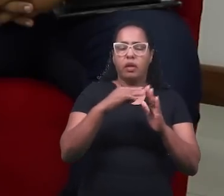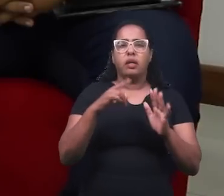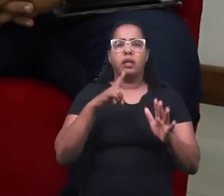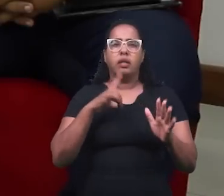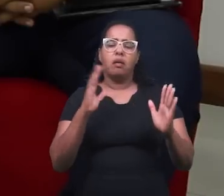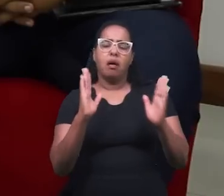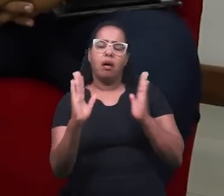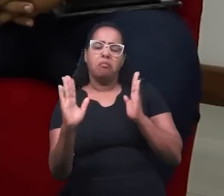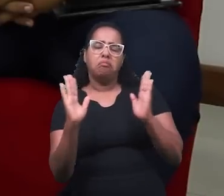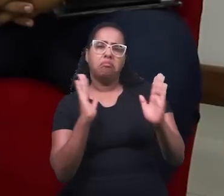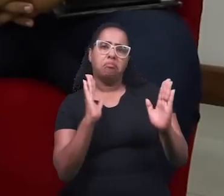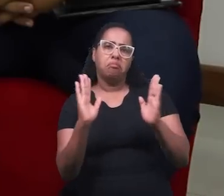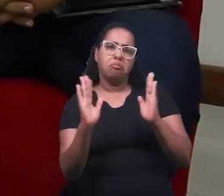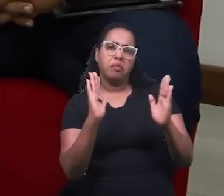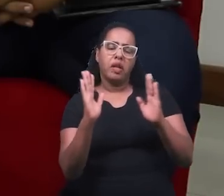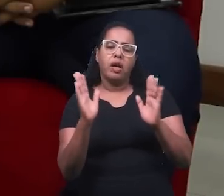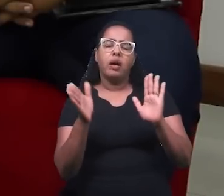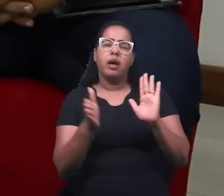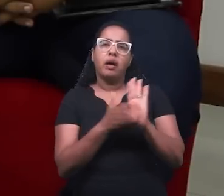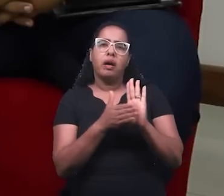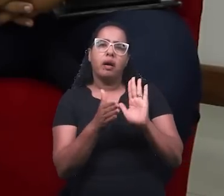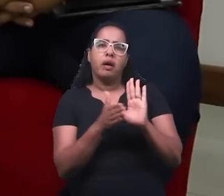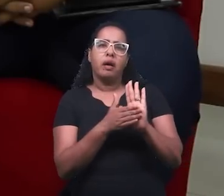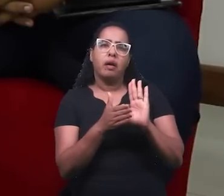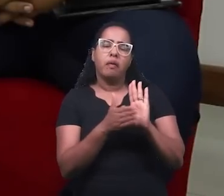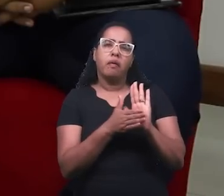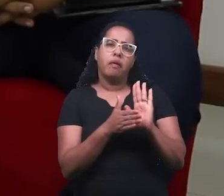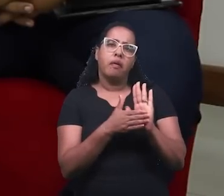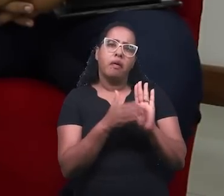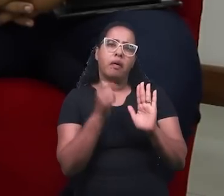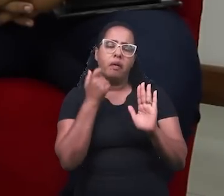esse intervalo que nós orávamos era um propósito